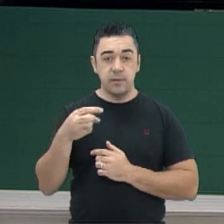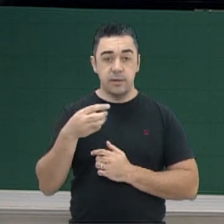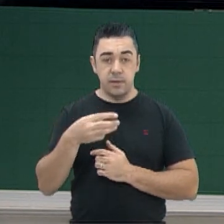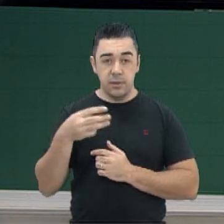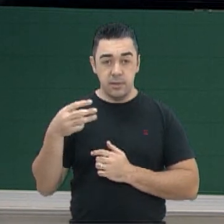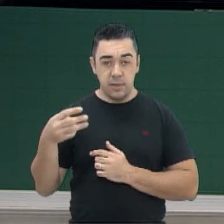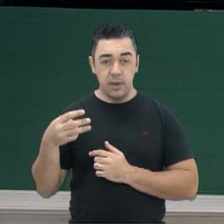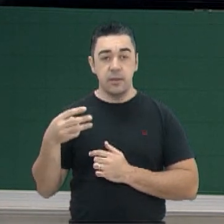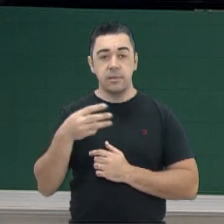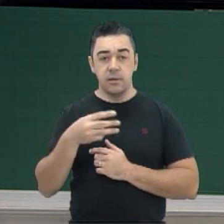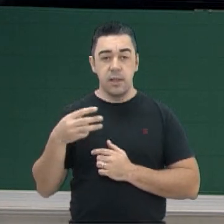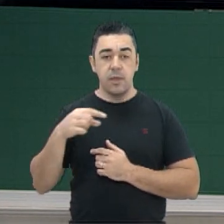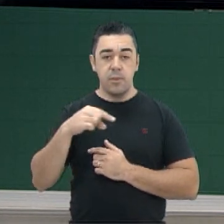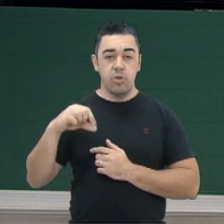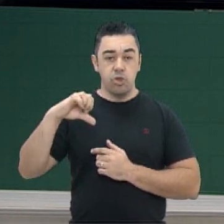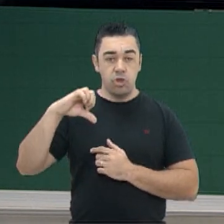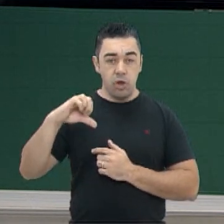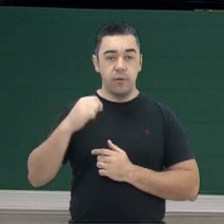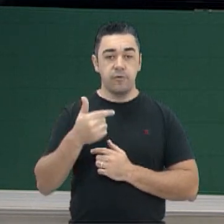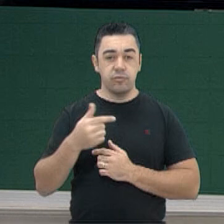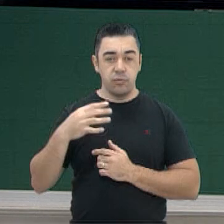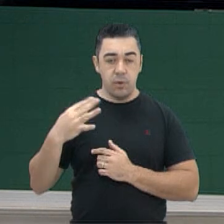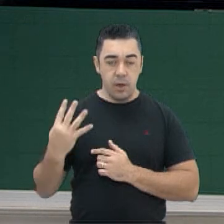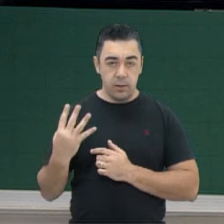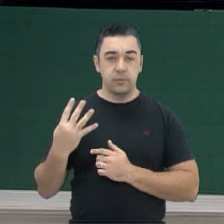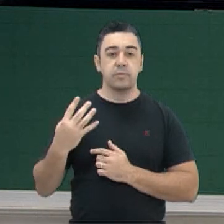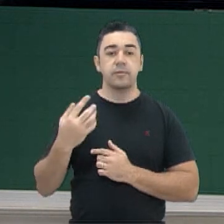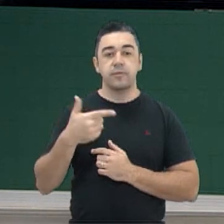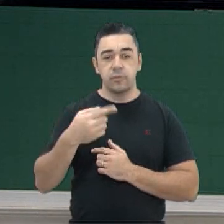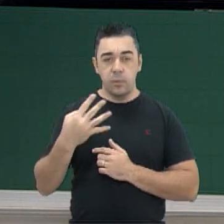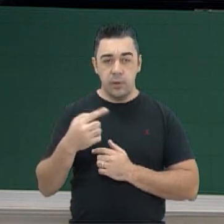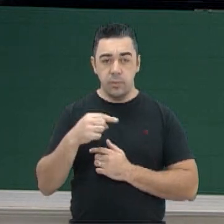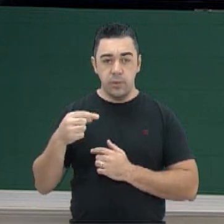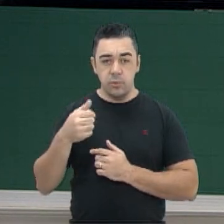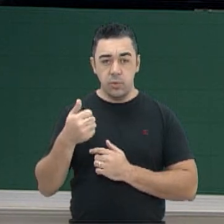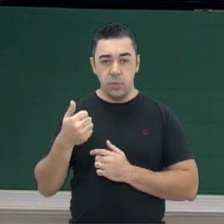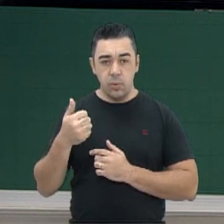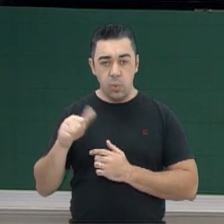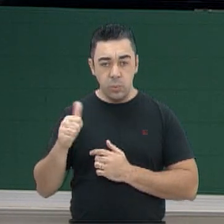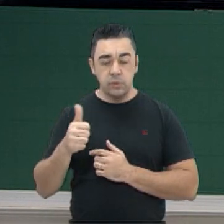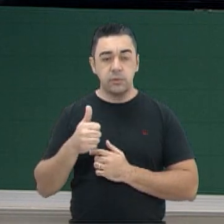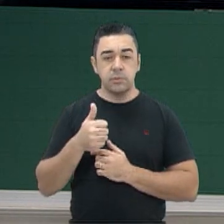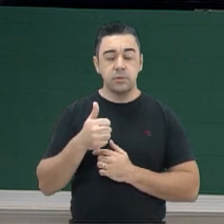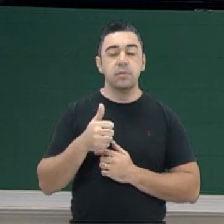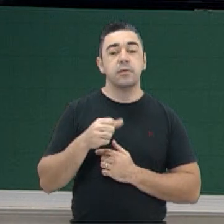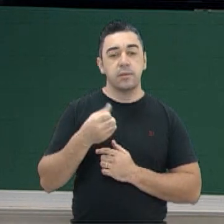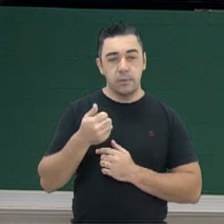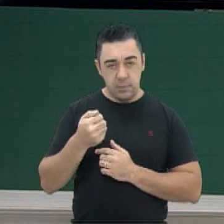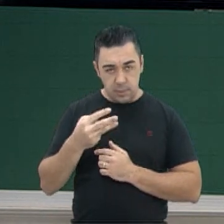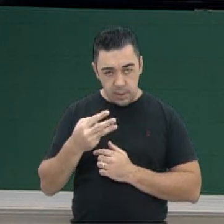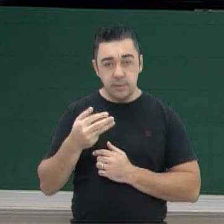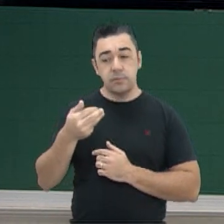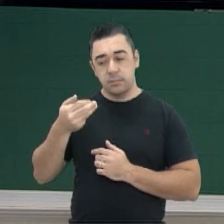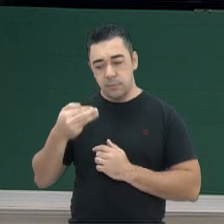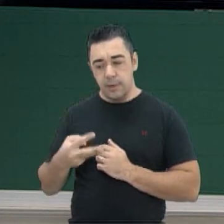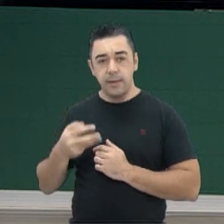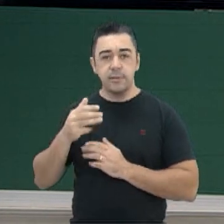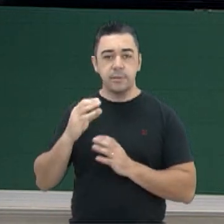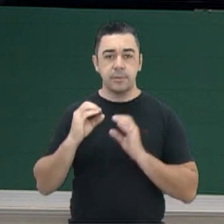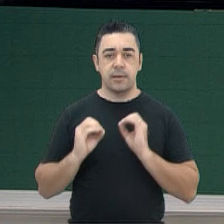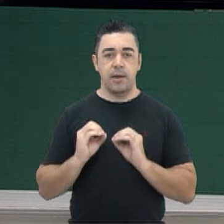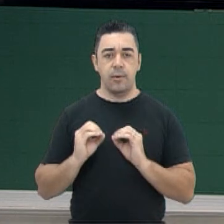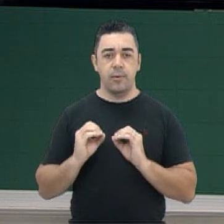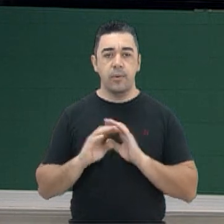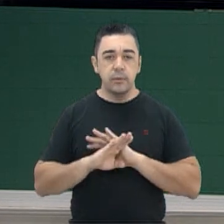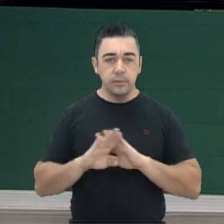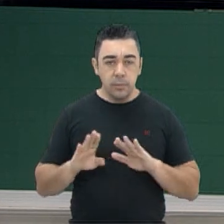33. 33 menos 9, 24. 24 menos 11, fica 13. E 13 menos 13, zerou, certo? O